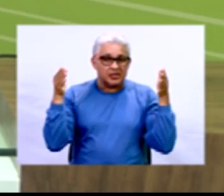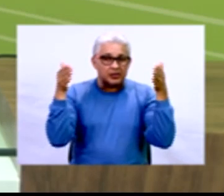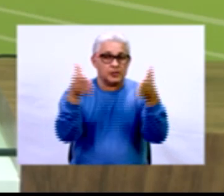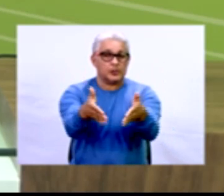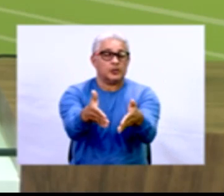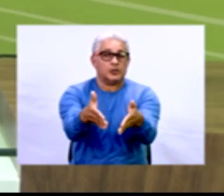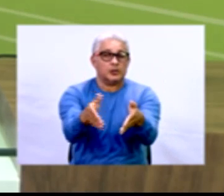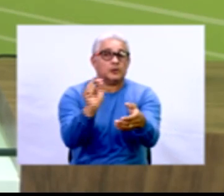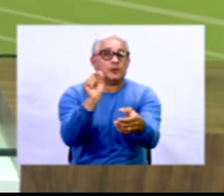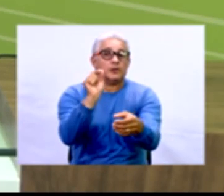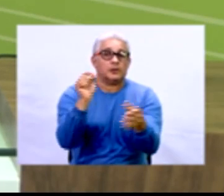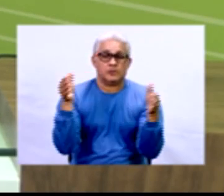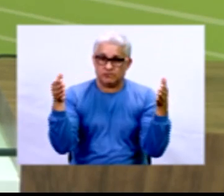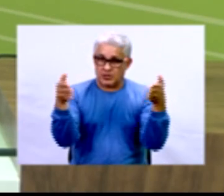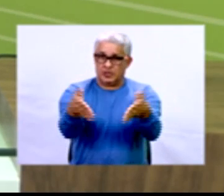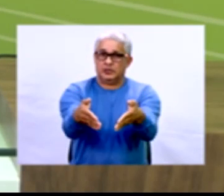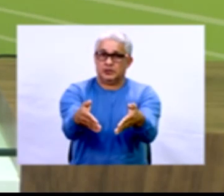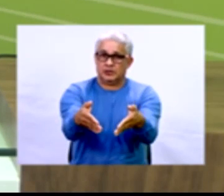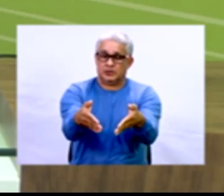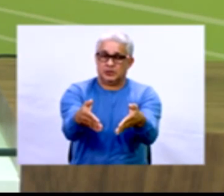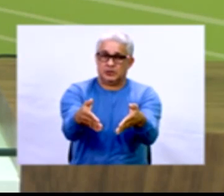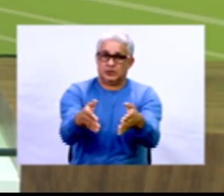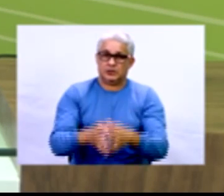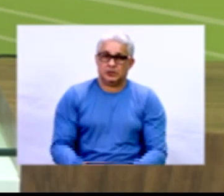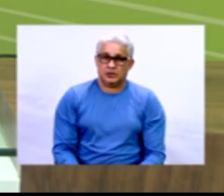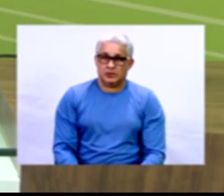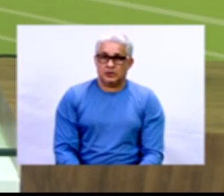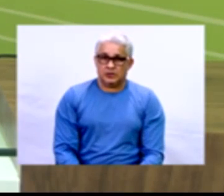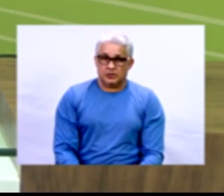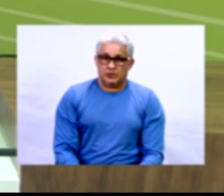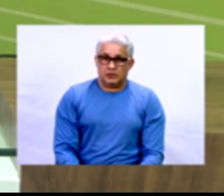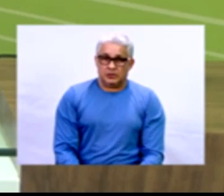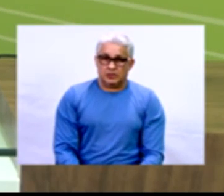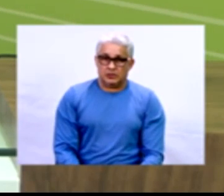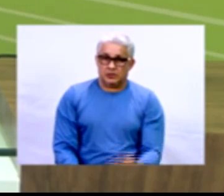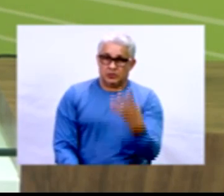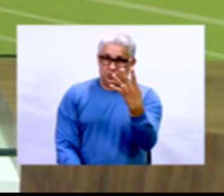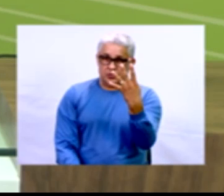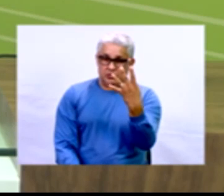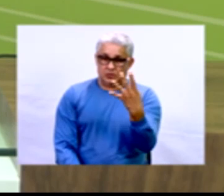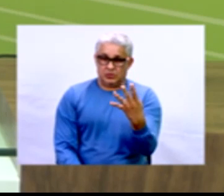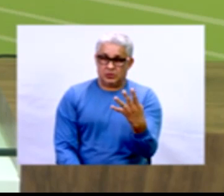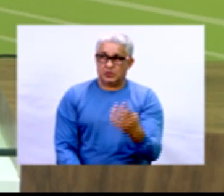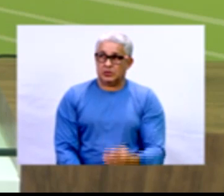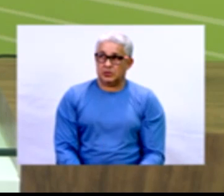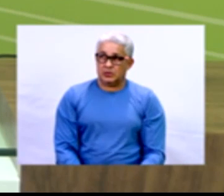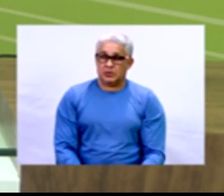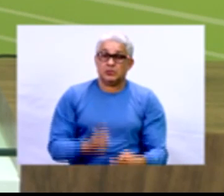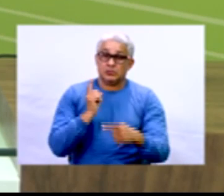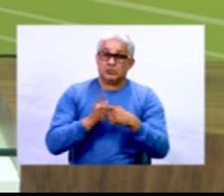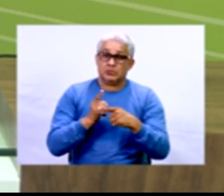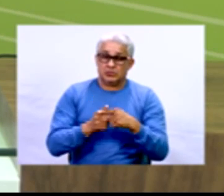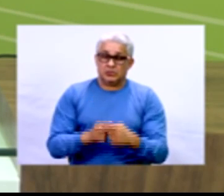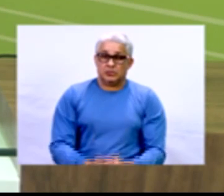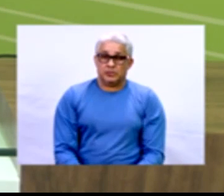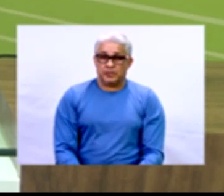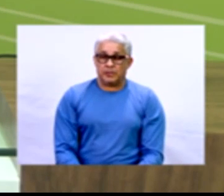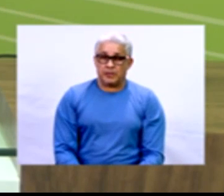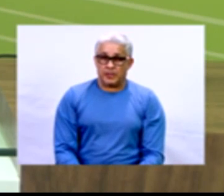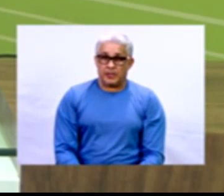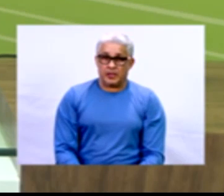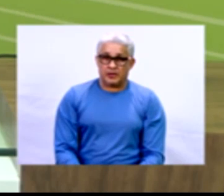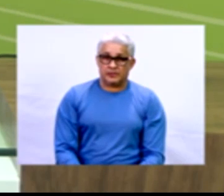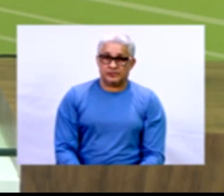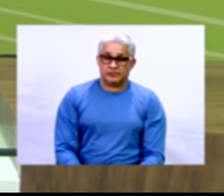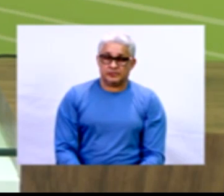né, dentre todos os requisitos básicos, mas esses 4 aí eles se destacam justamente porque os